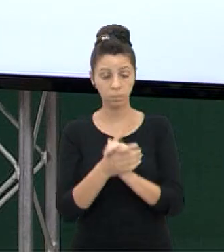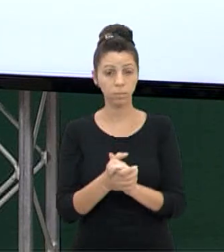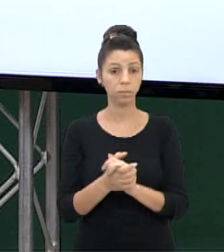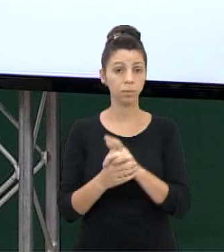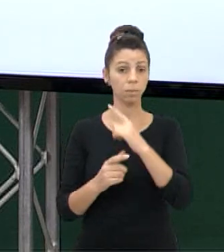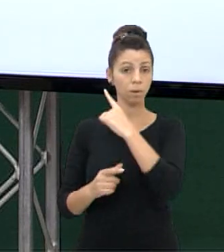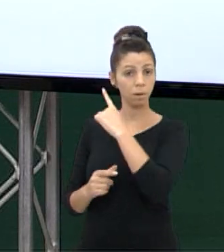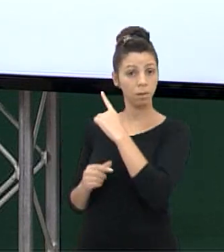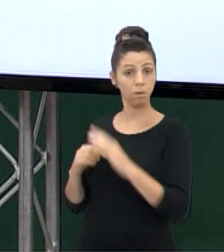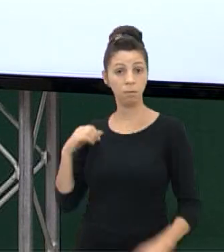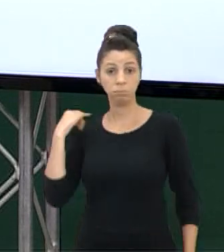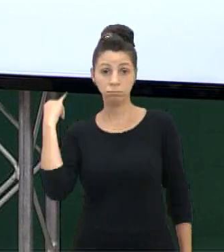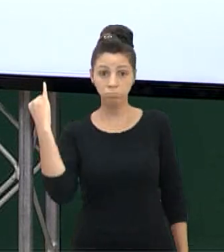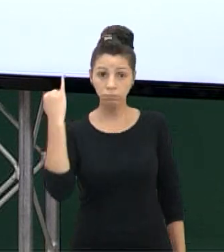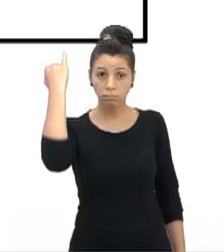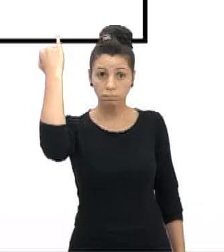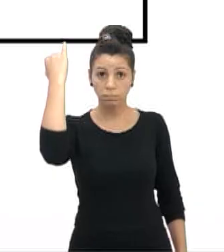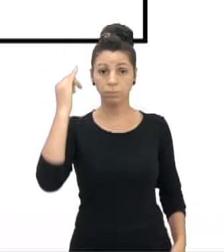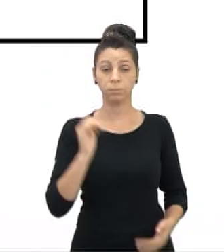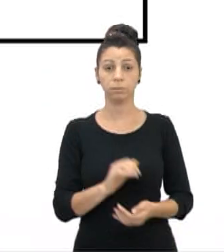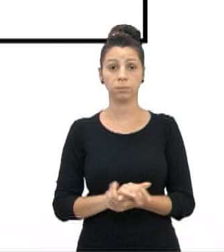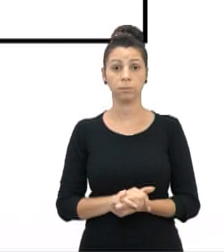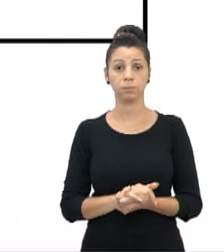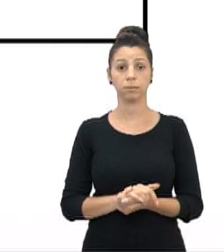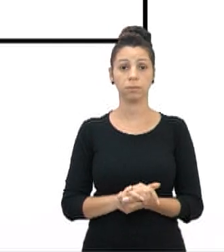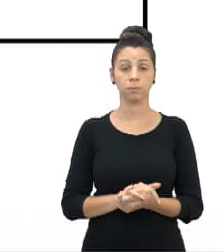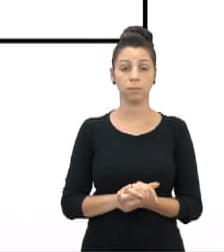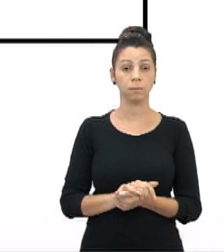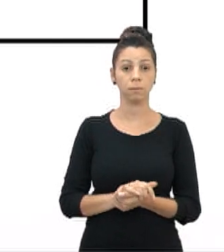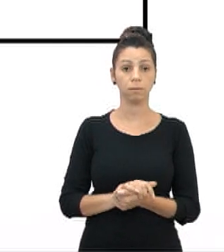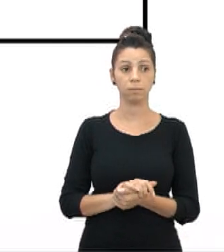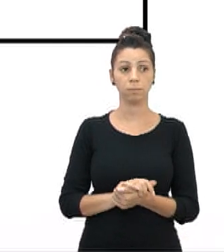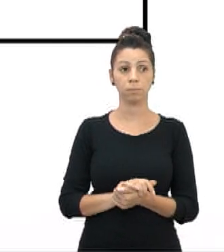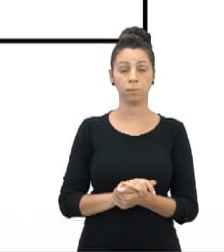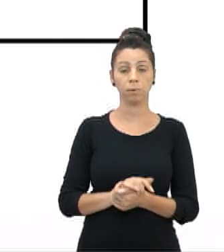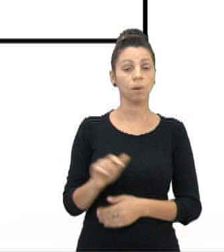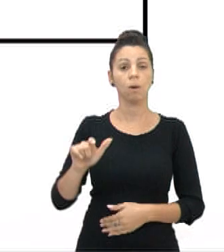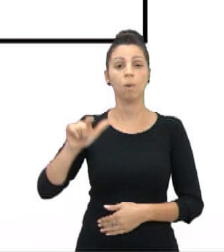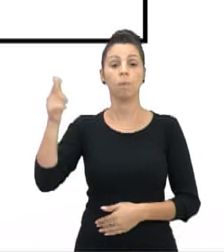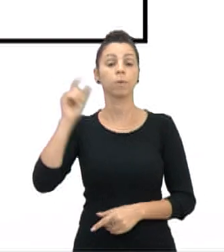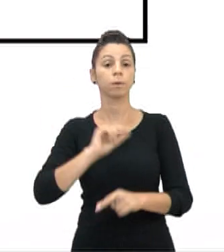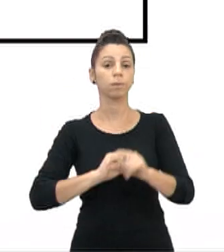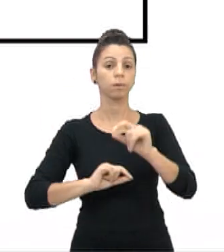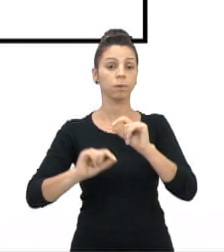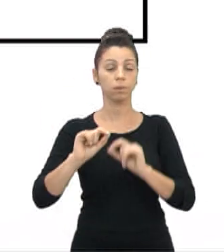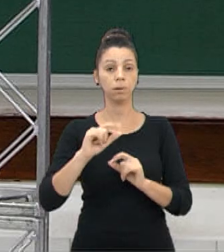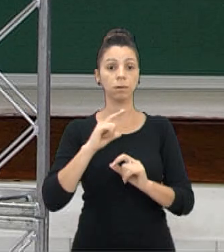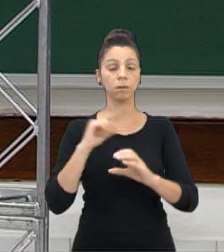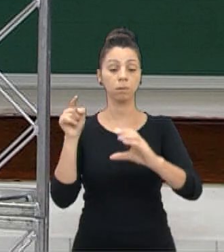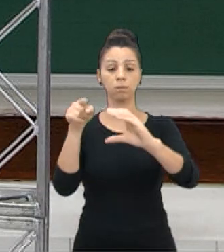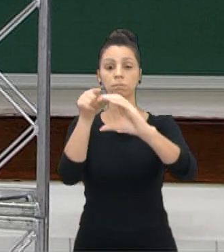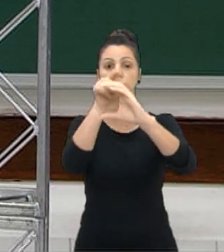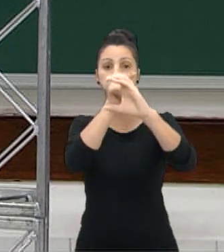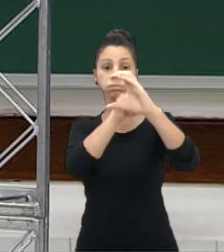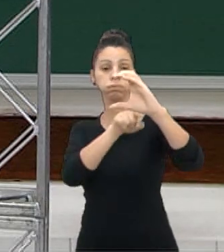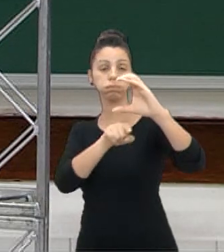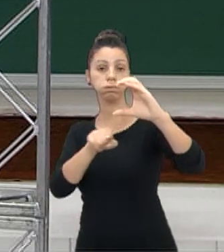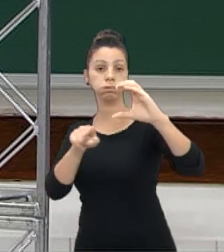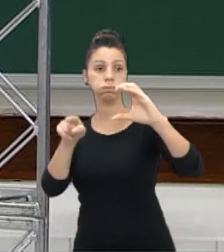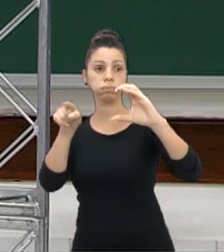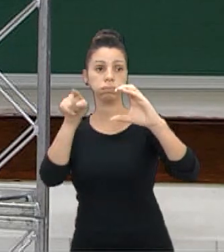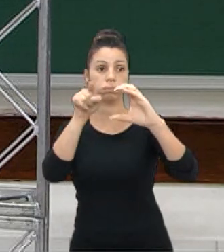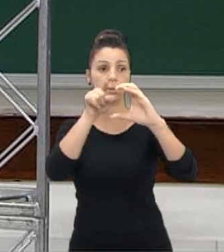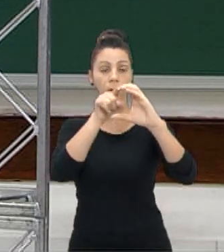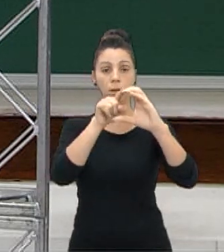muito importante. Outra que vai nos dar a ideia são quando nós temos circunferências